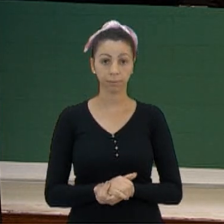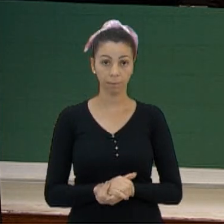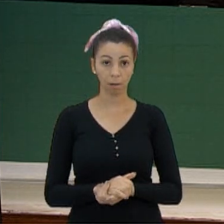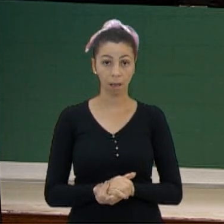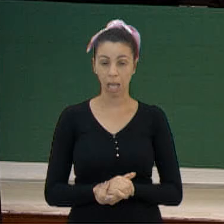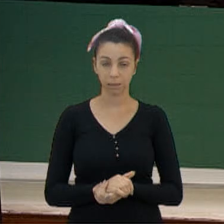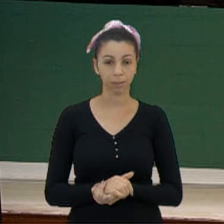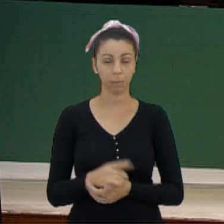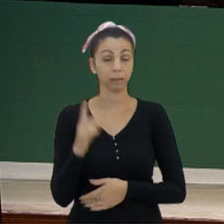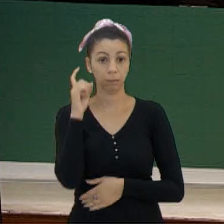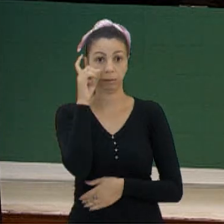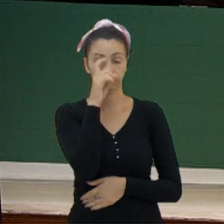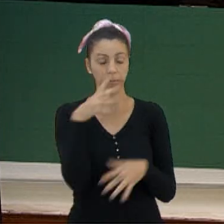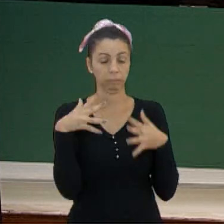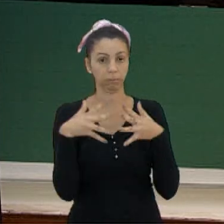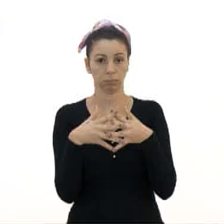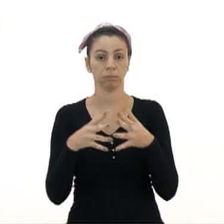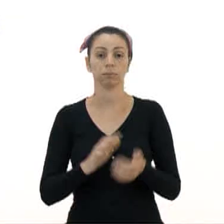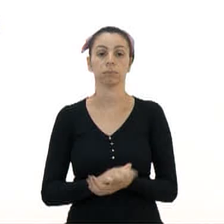Essa é mais complexa, hein?